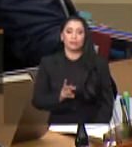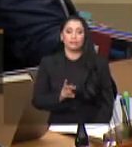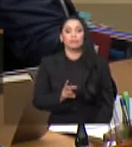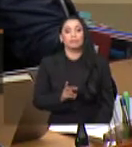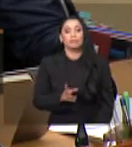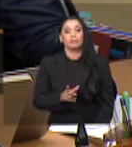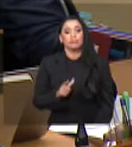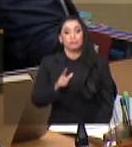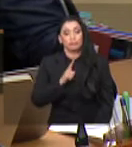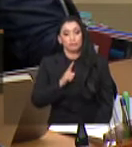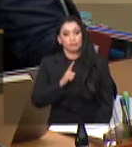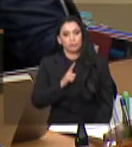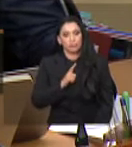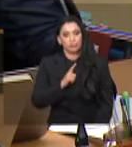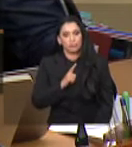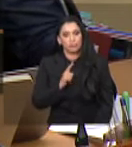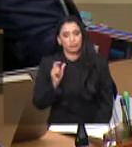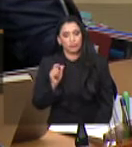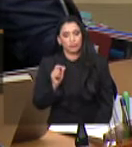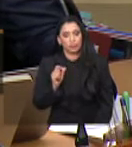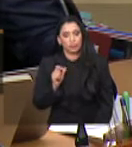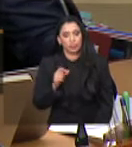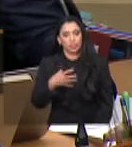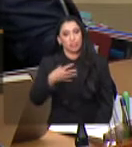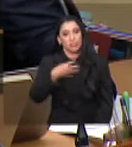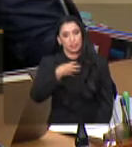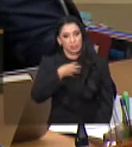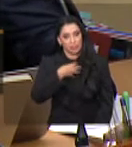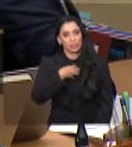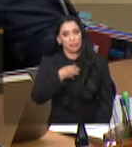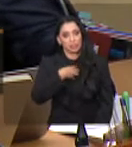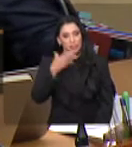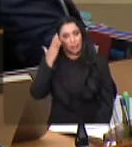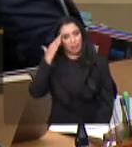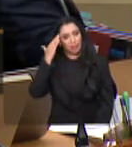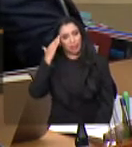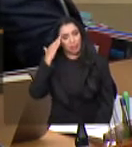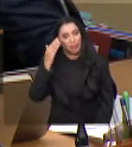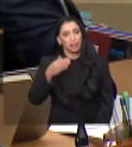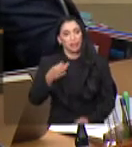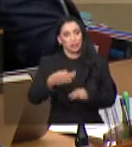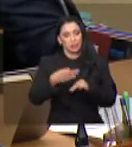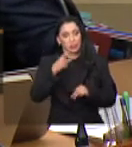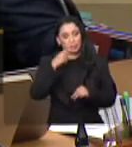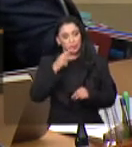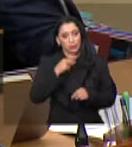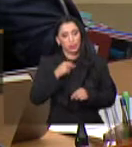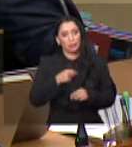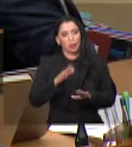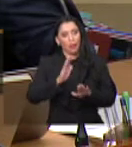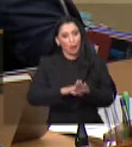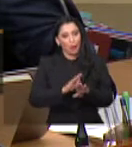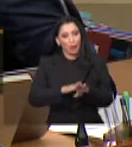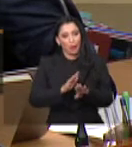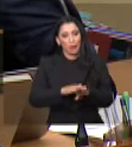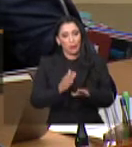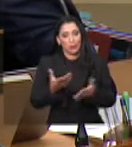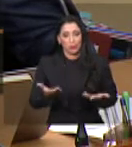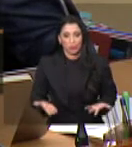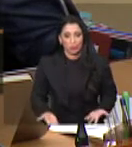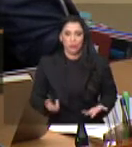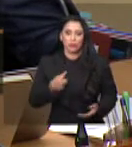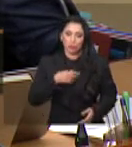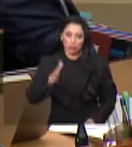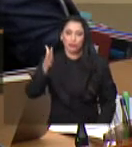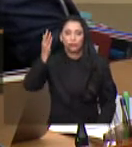uma forte paternidade na legislação correspondente de vossa excelência O que significa da minha